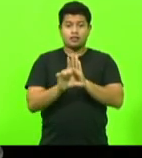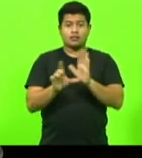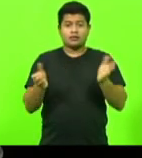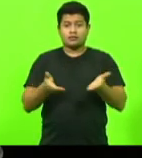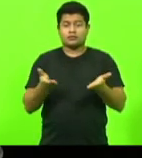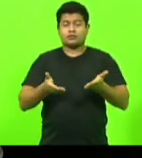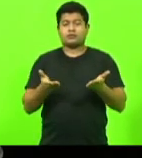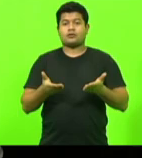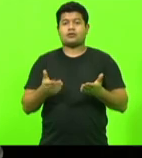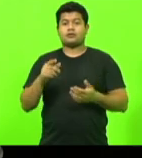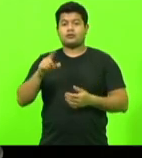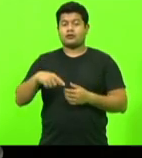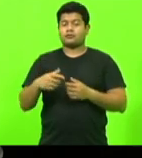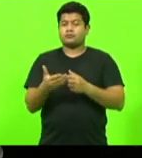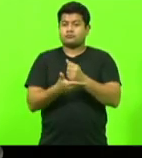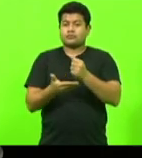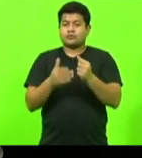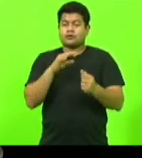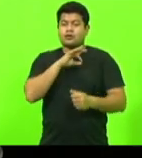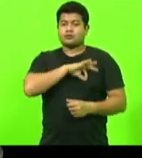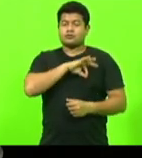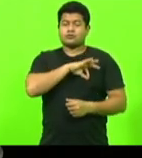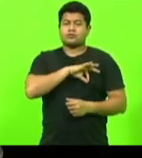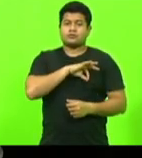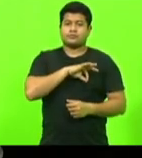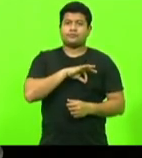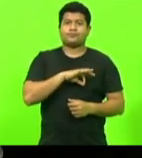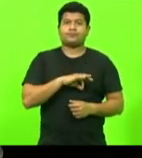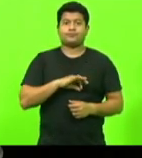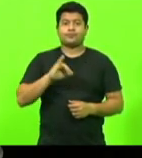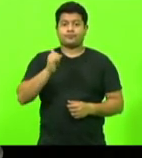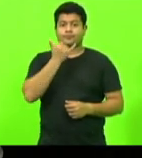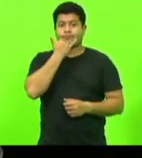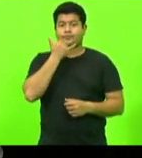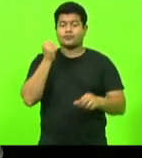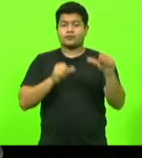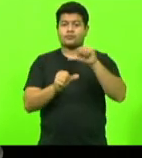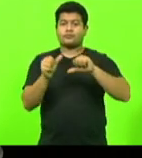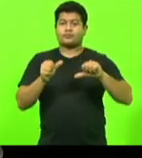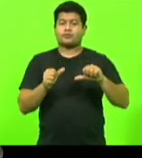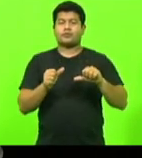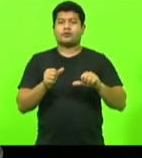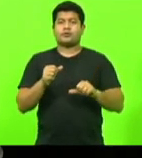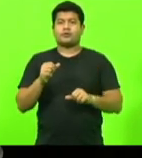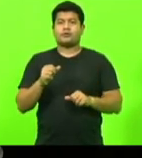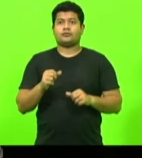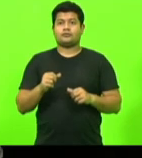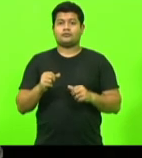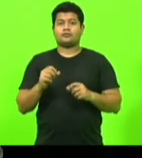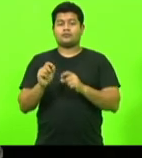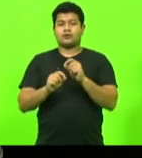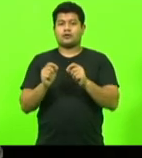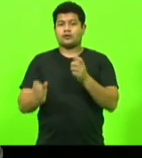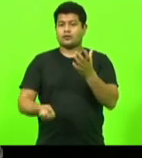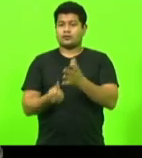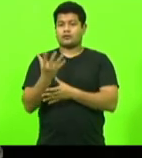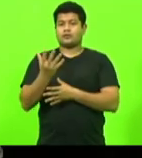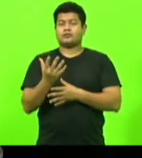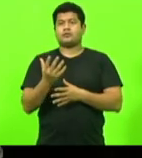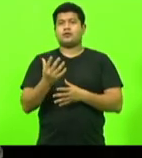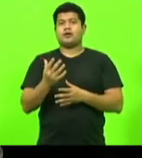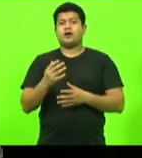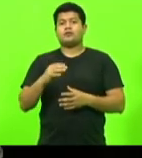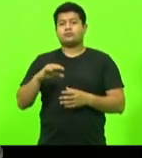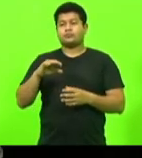piso da categoria. A justificativa da alteração seria a implantação do piso mínimo para